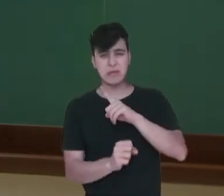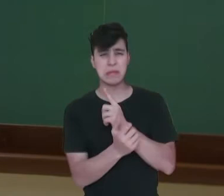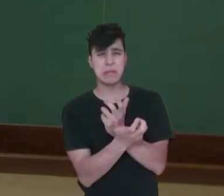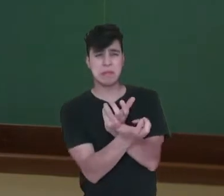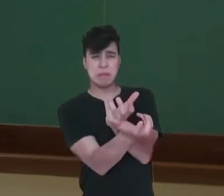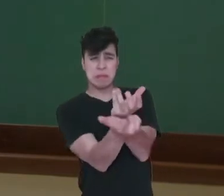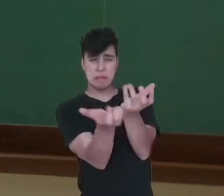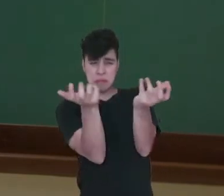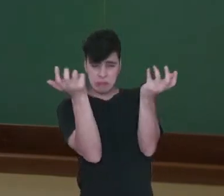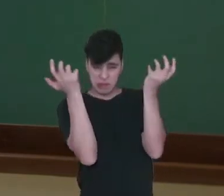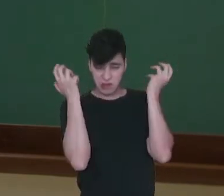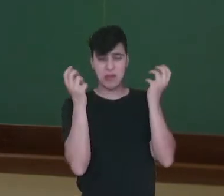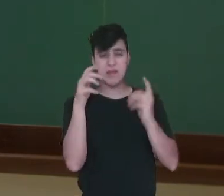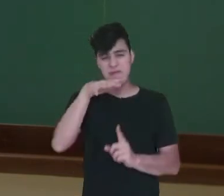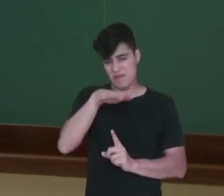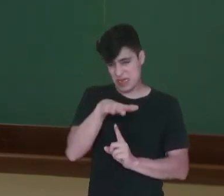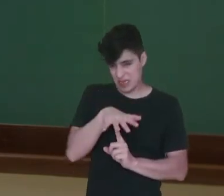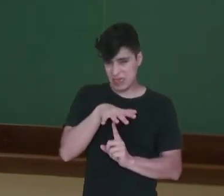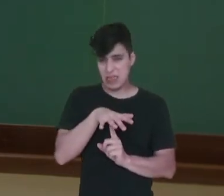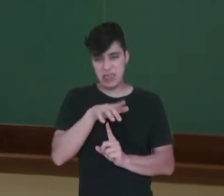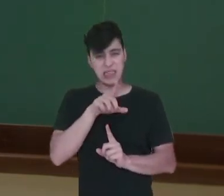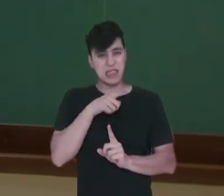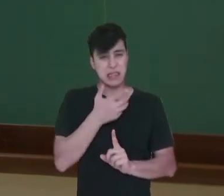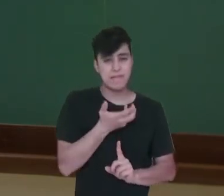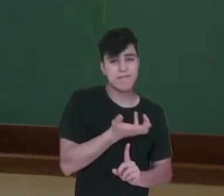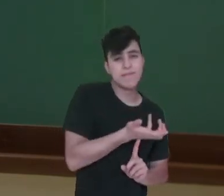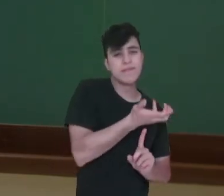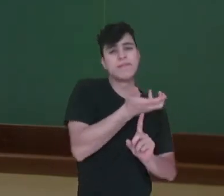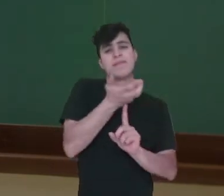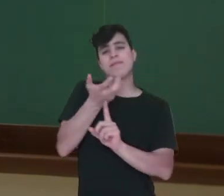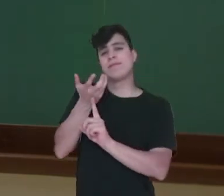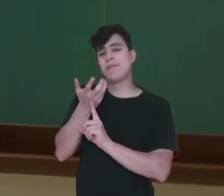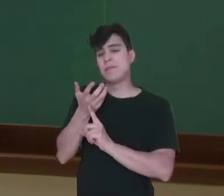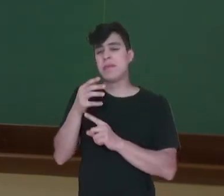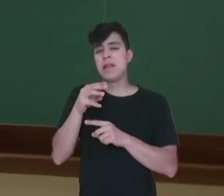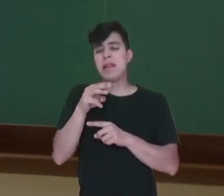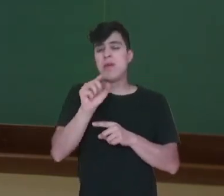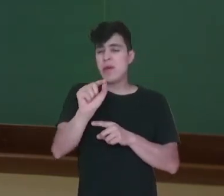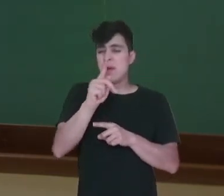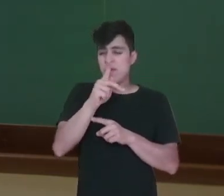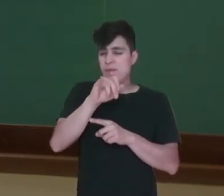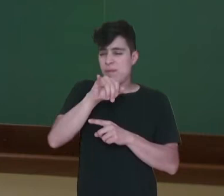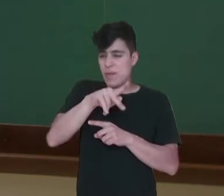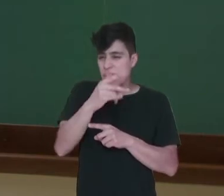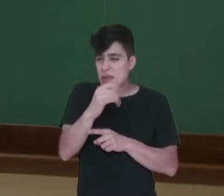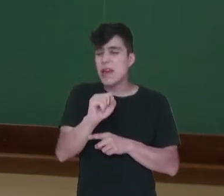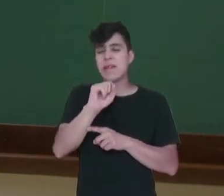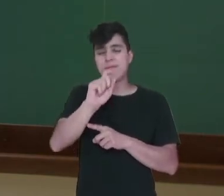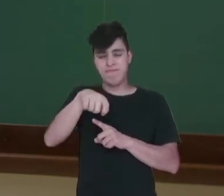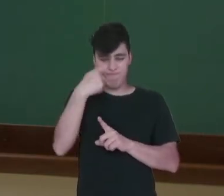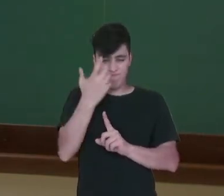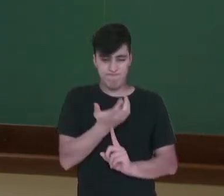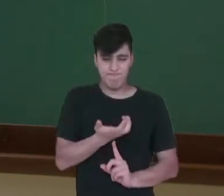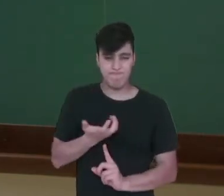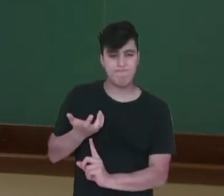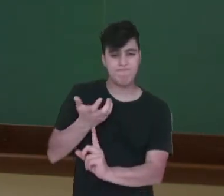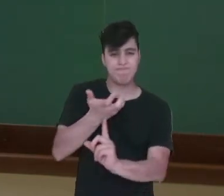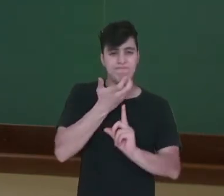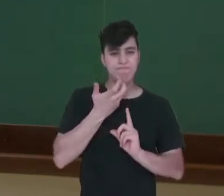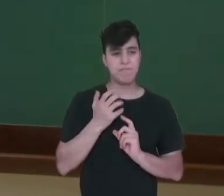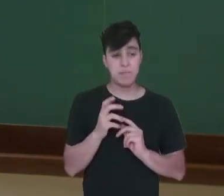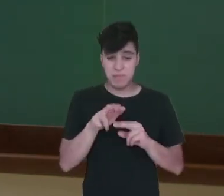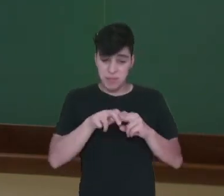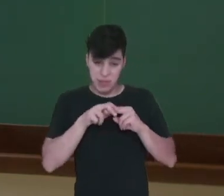estado do Paraná. Boa parte do estado do Paraná tem a presença da Mata dos Pinhais ou da Mata de Araucária, né, em função